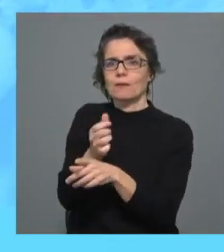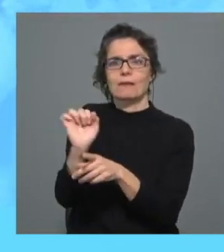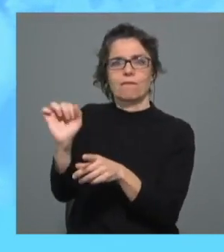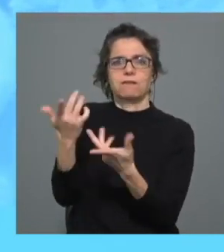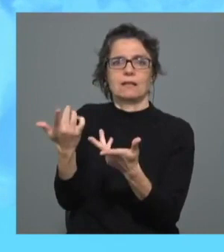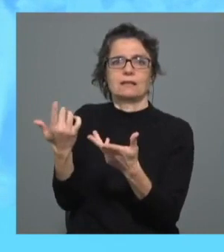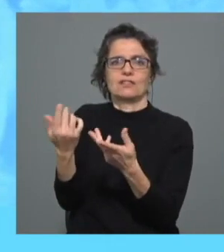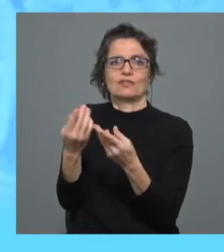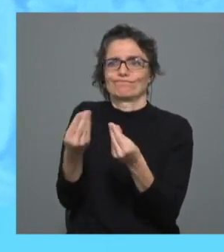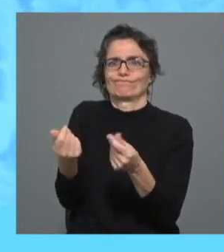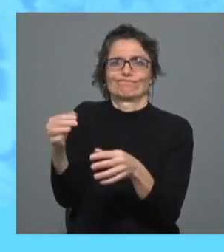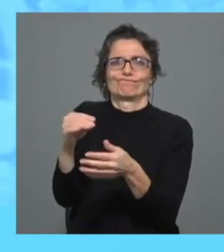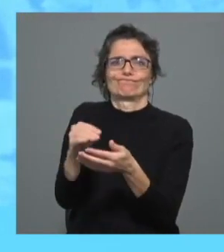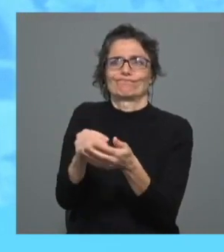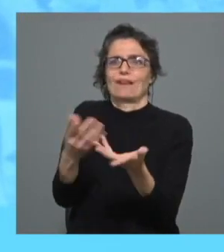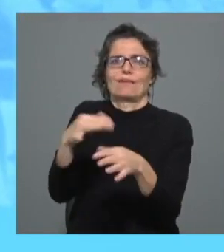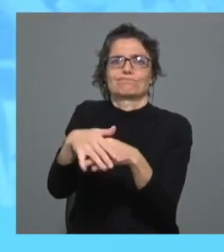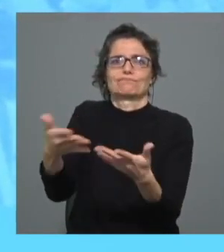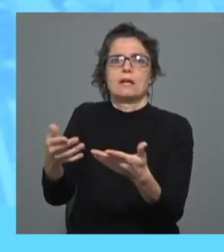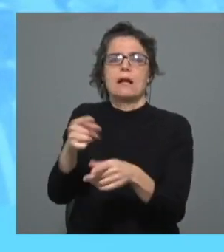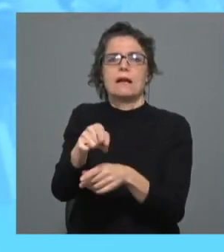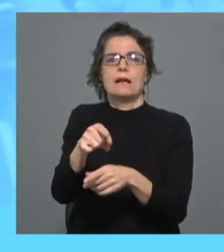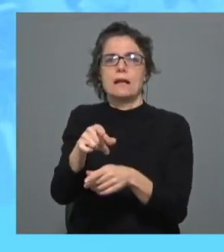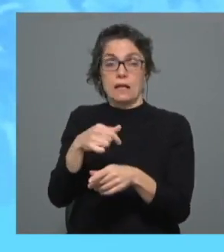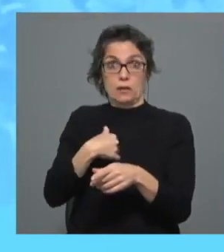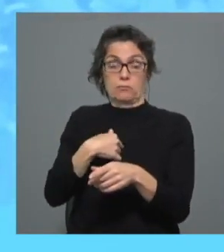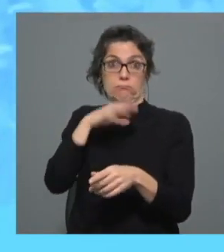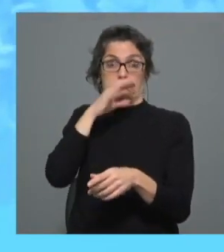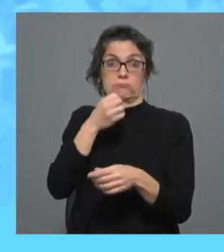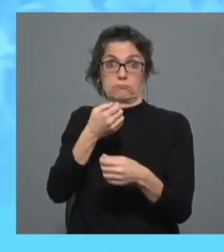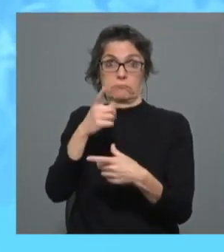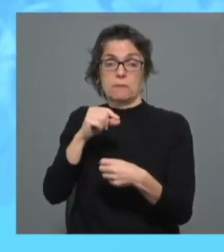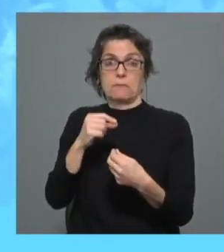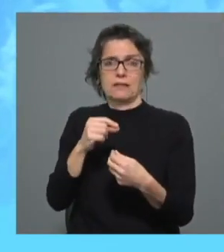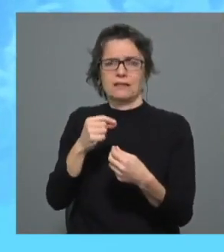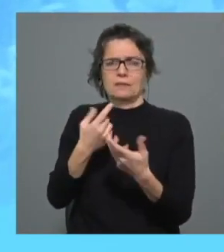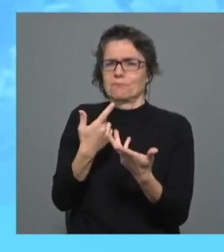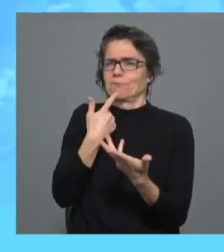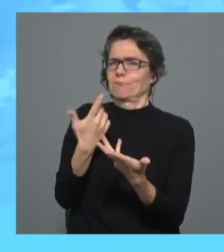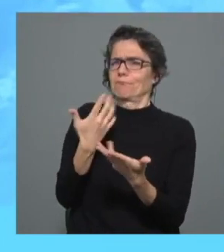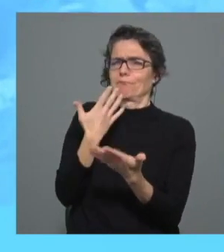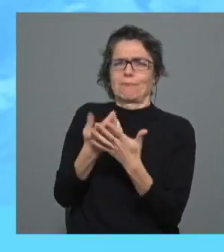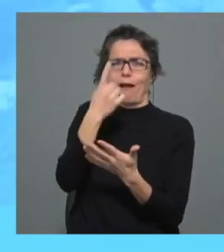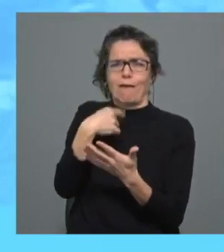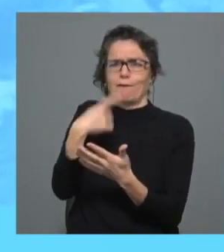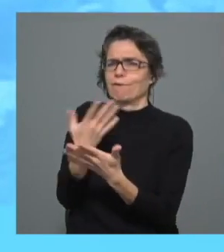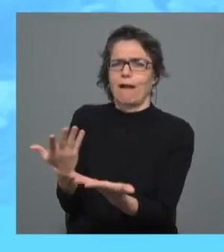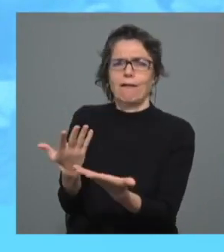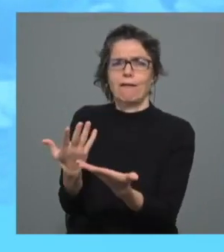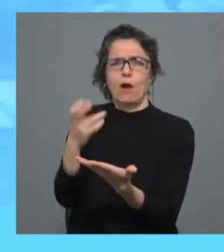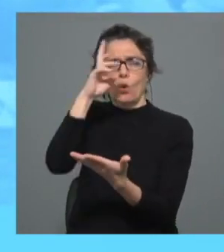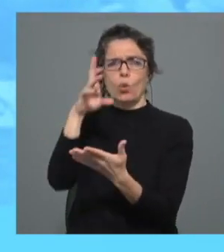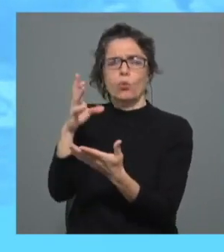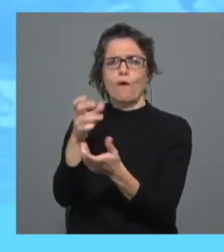evidente, e para mim, de uma maneira surpreendente, devo confessar, os tremendos erros do alto comando russo, e